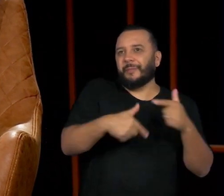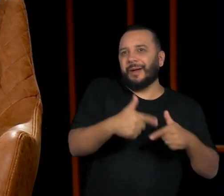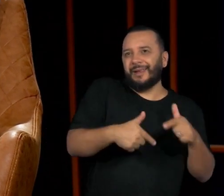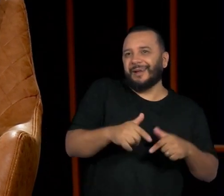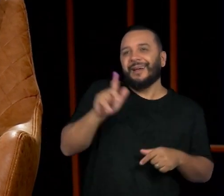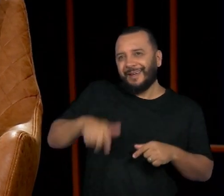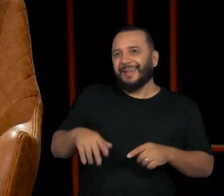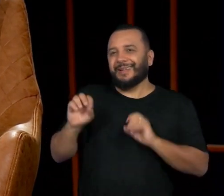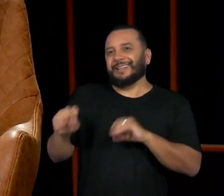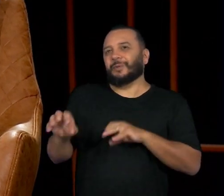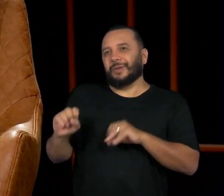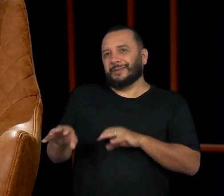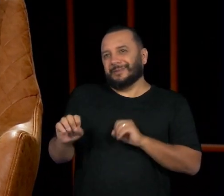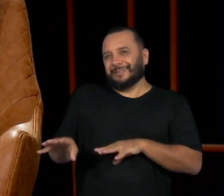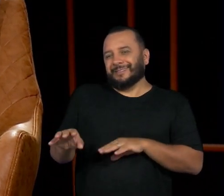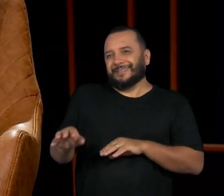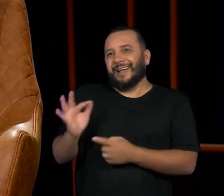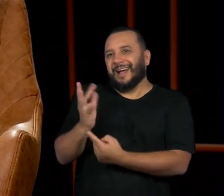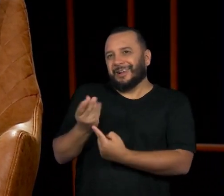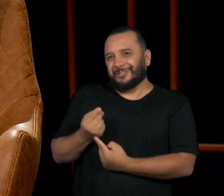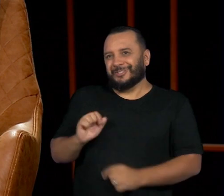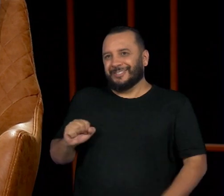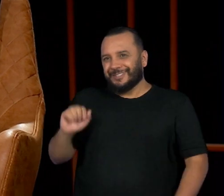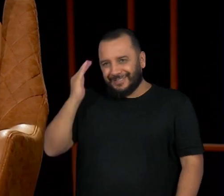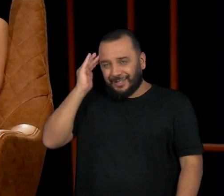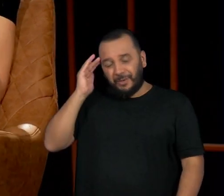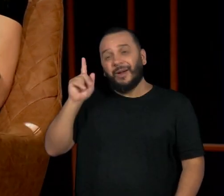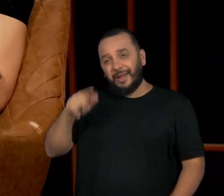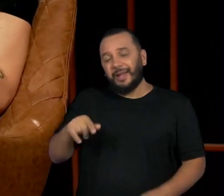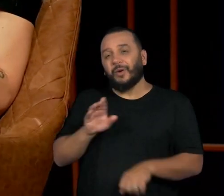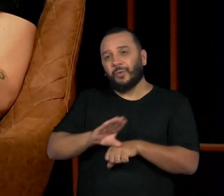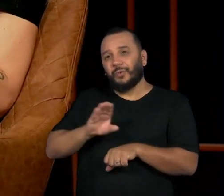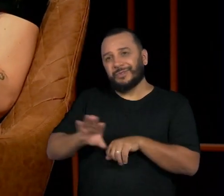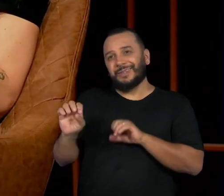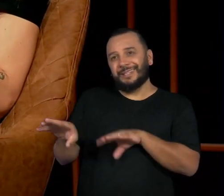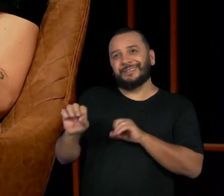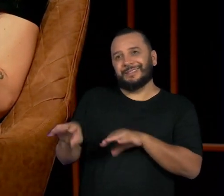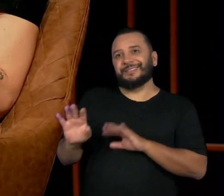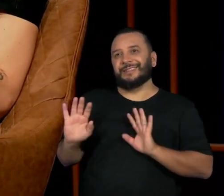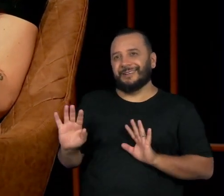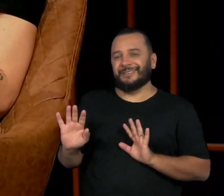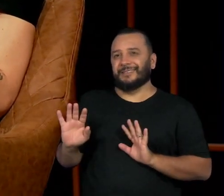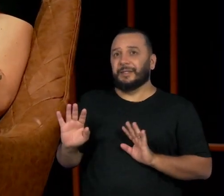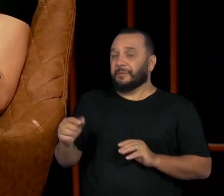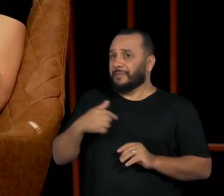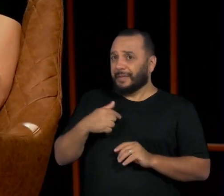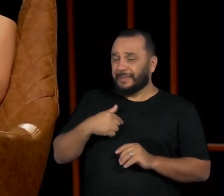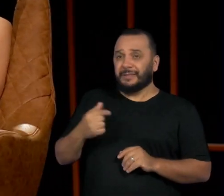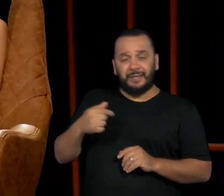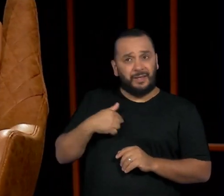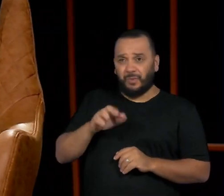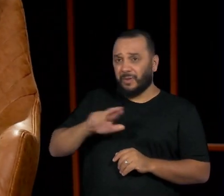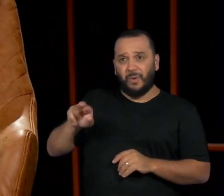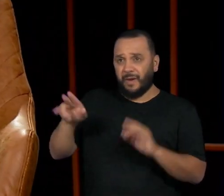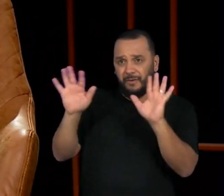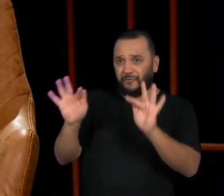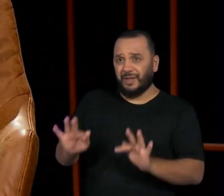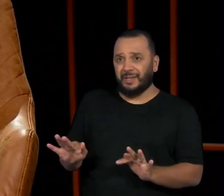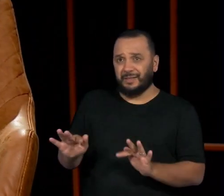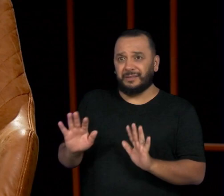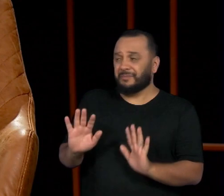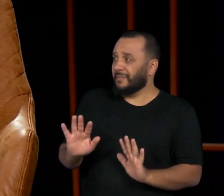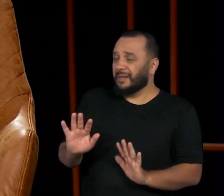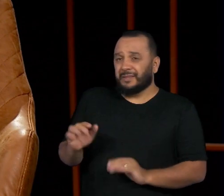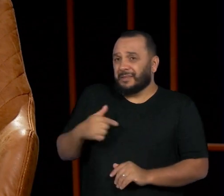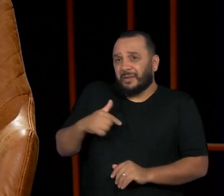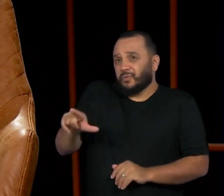tinha assim, eu vou confessar para vocês aqui, acho que eu nunca falei isso, mas eu não era feliz nessa escolha, mas era a escolha menos pior para